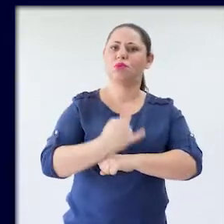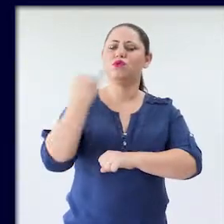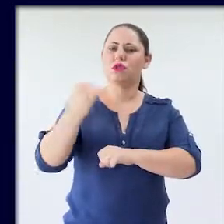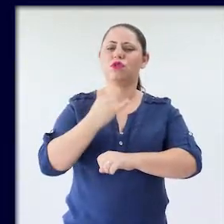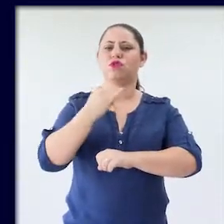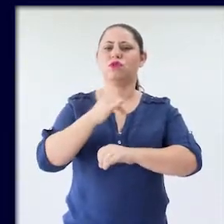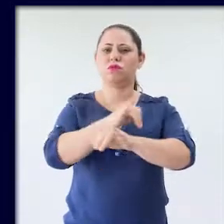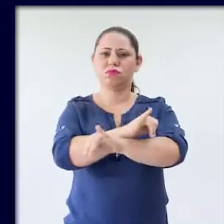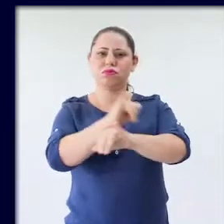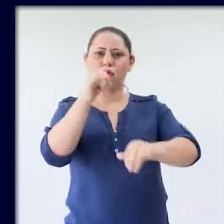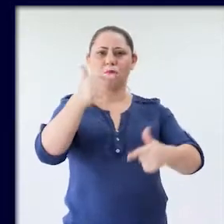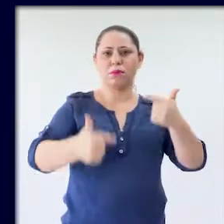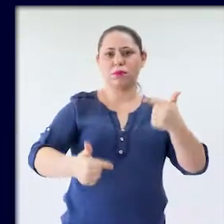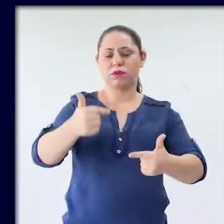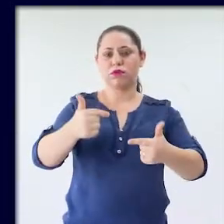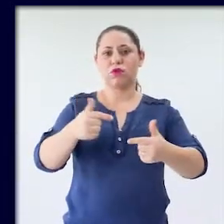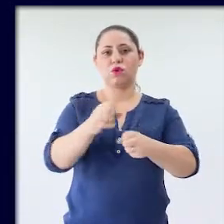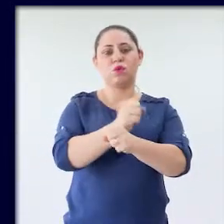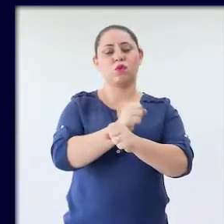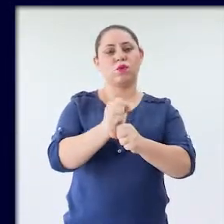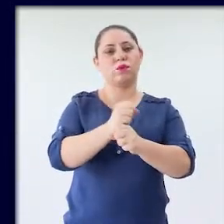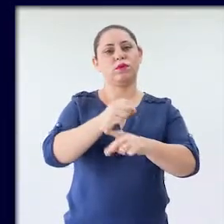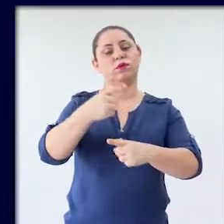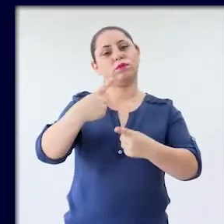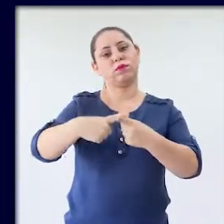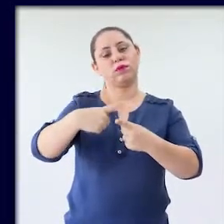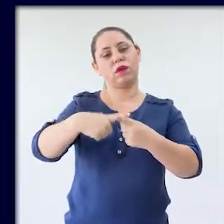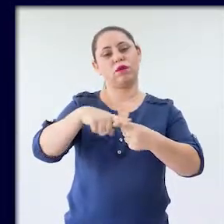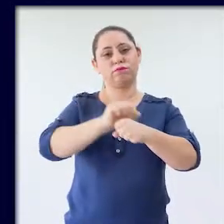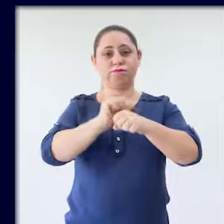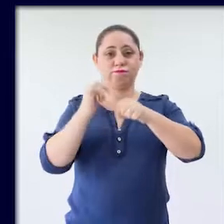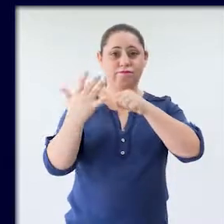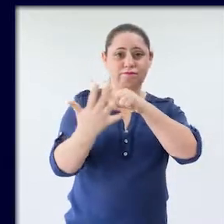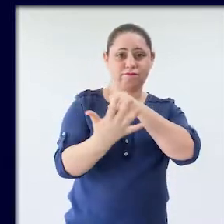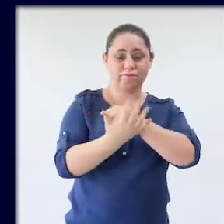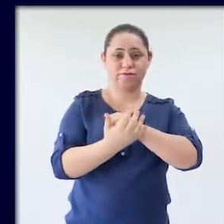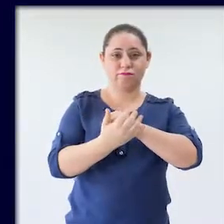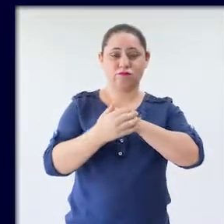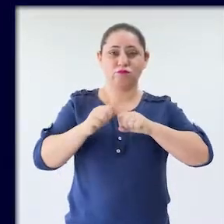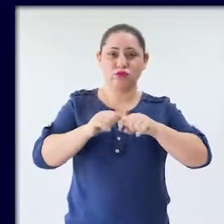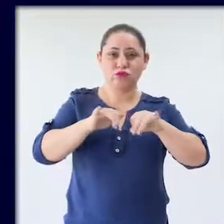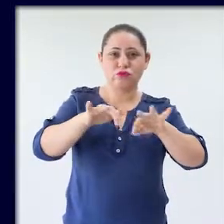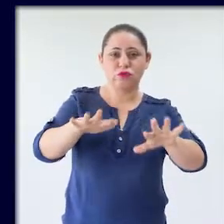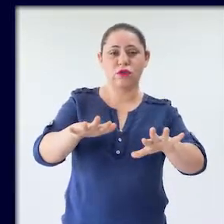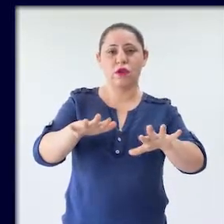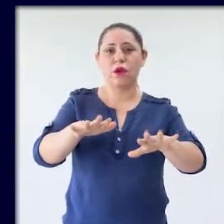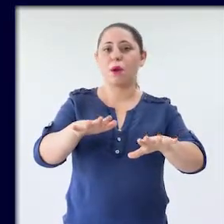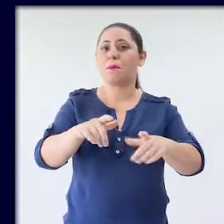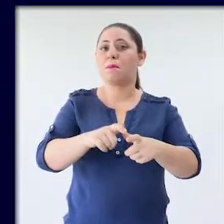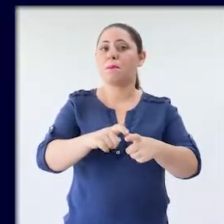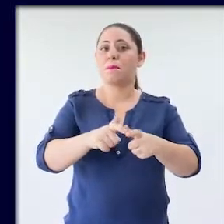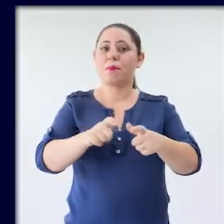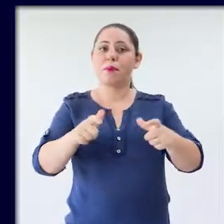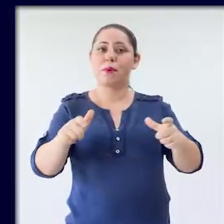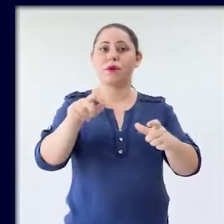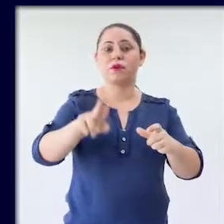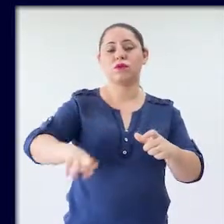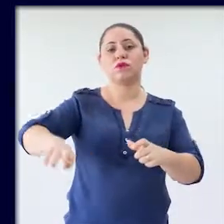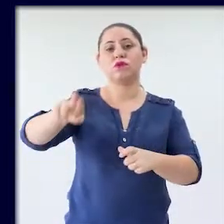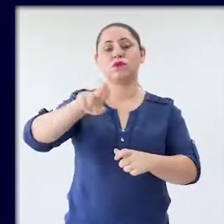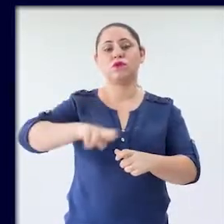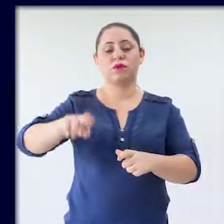política. E este ano, por conta da questão do Covid, ela muito mais será utilizada